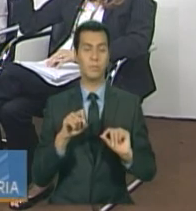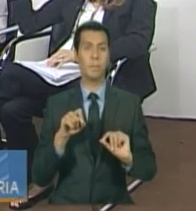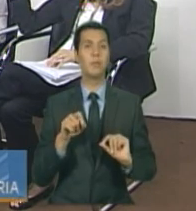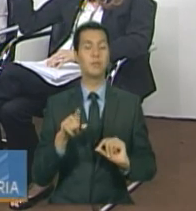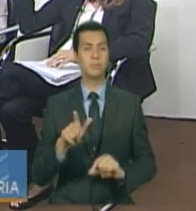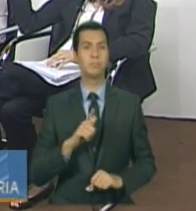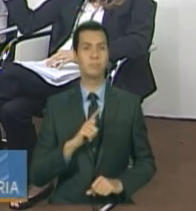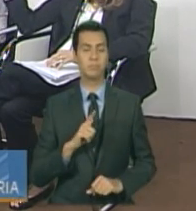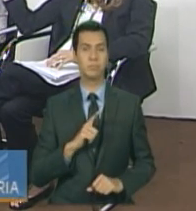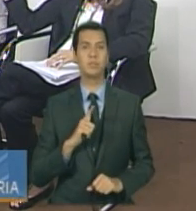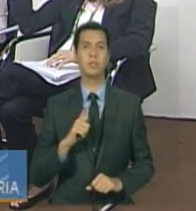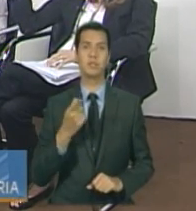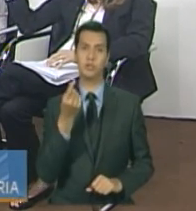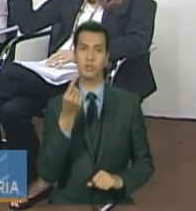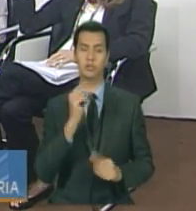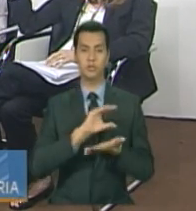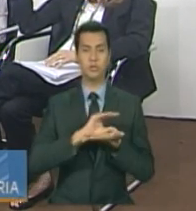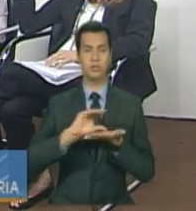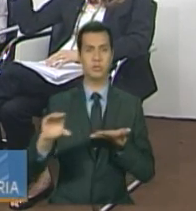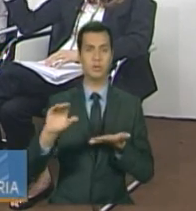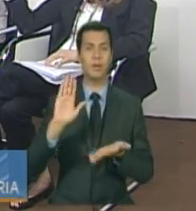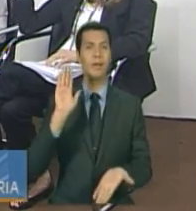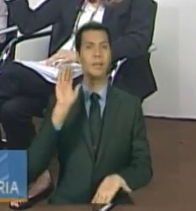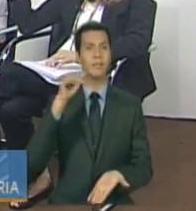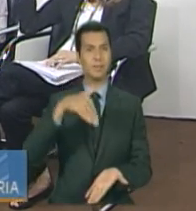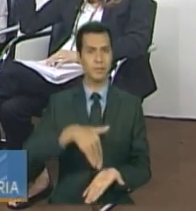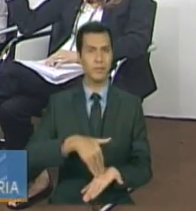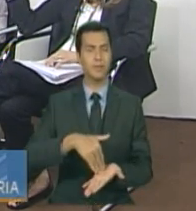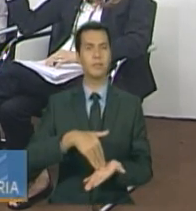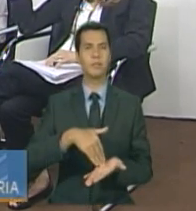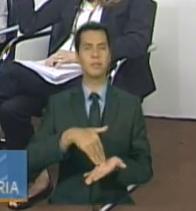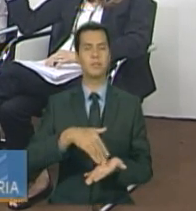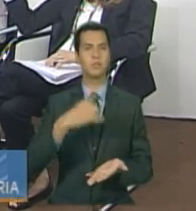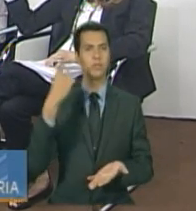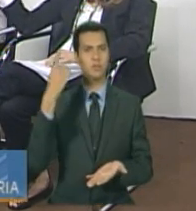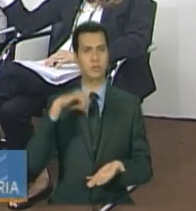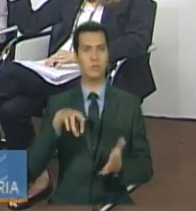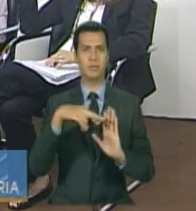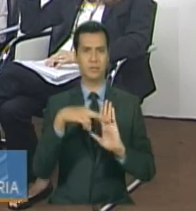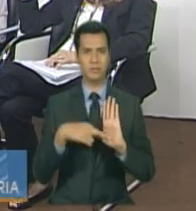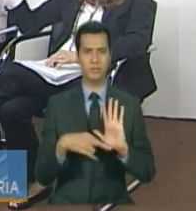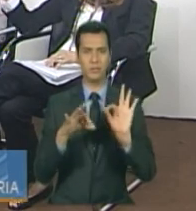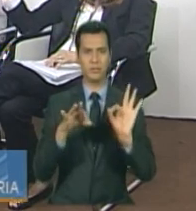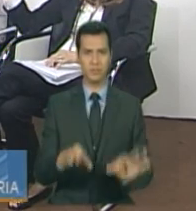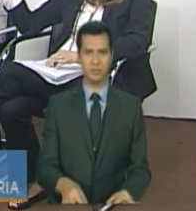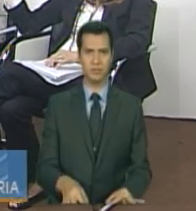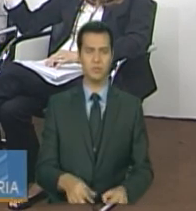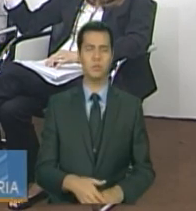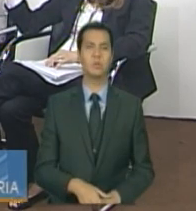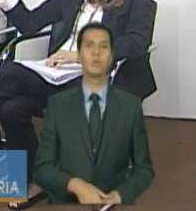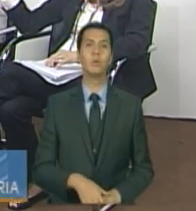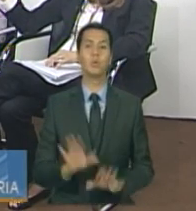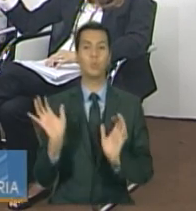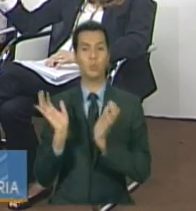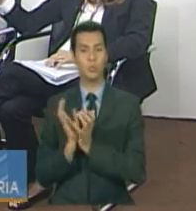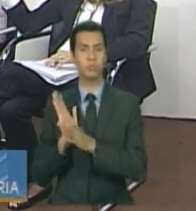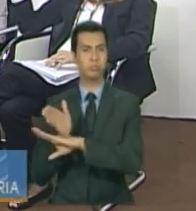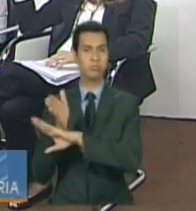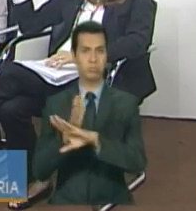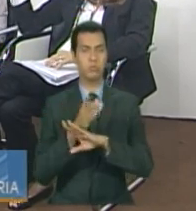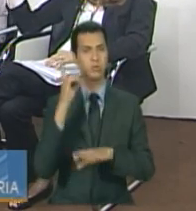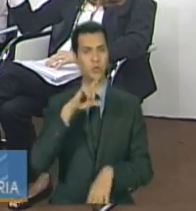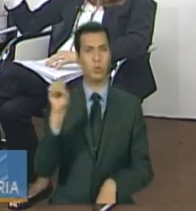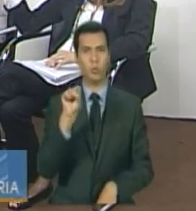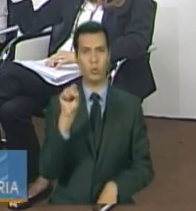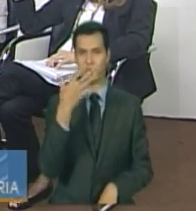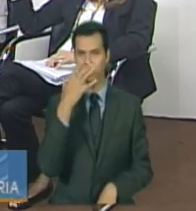ele vai receber o recurso financeiro só até o prazo regulamentar. Para a equipe volante, 8 de fevereiro, e